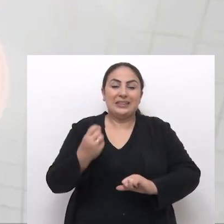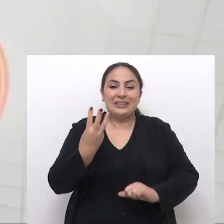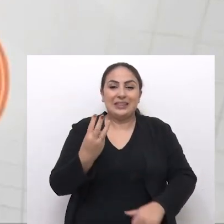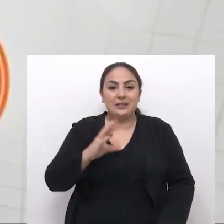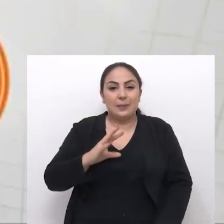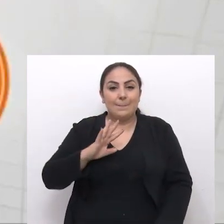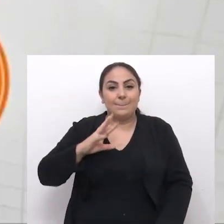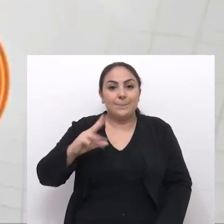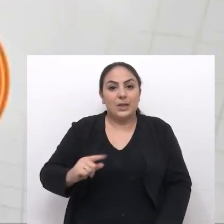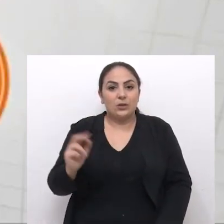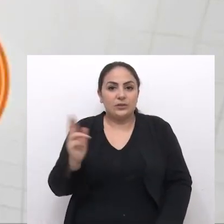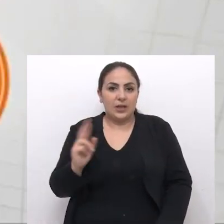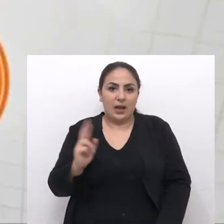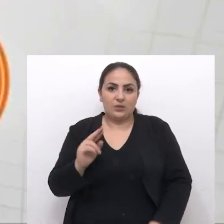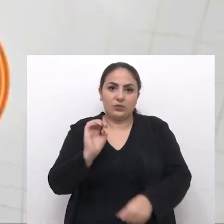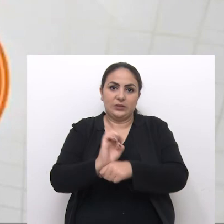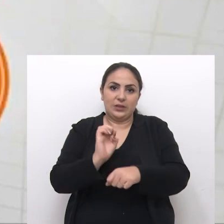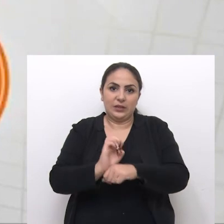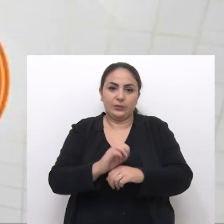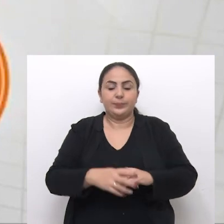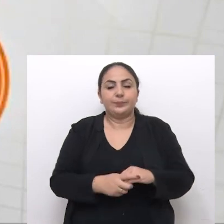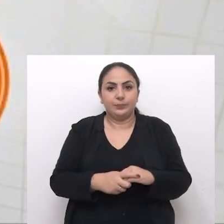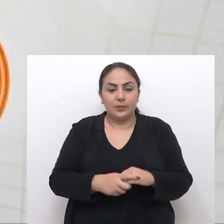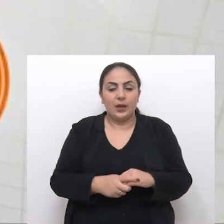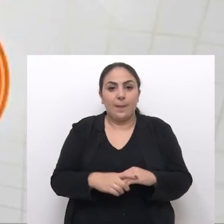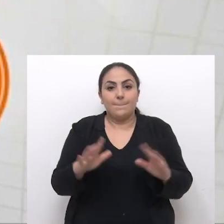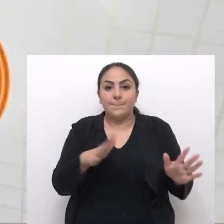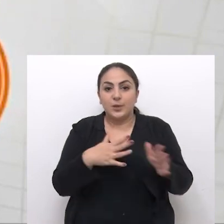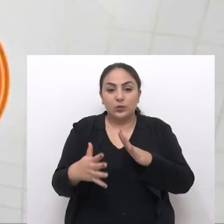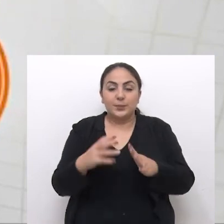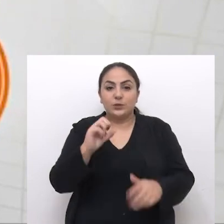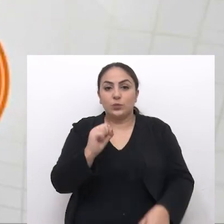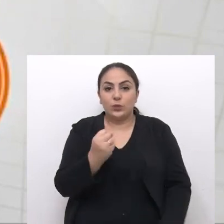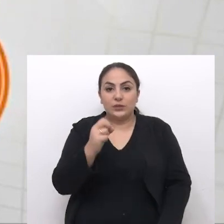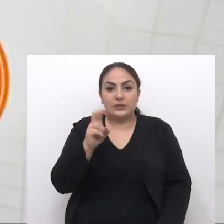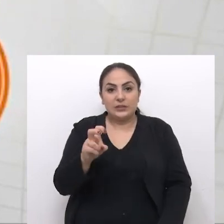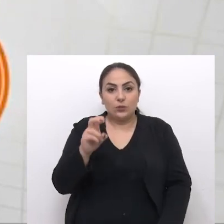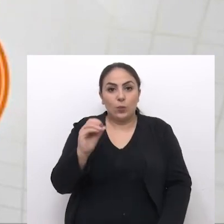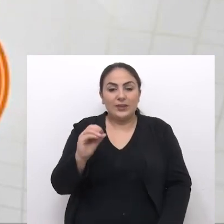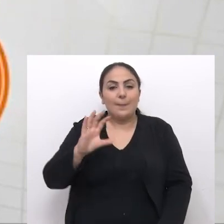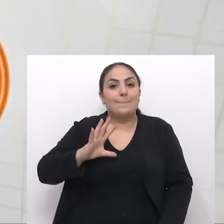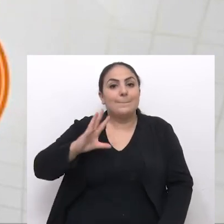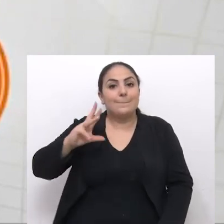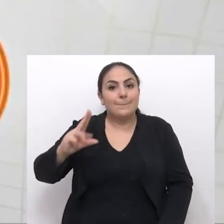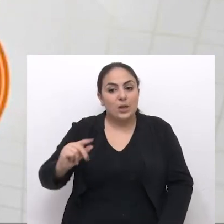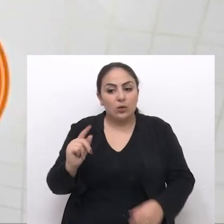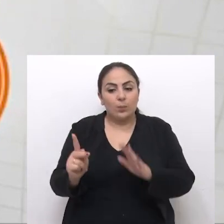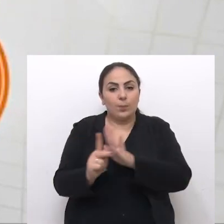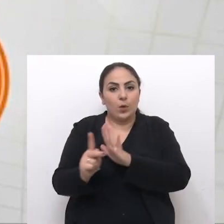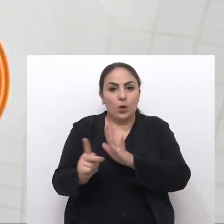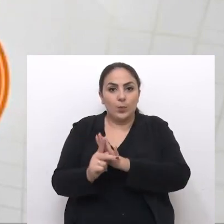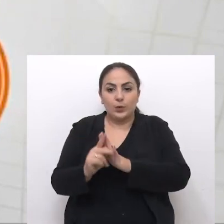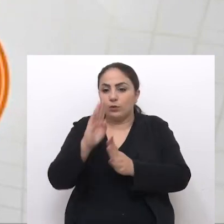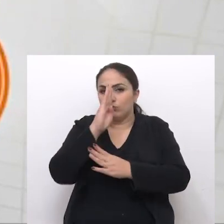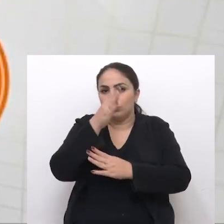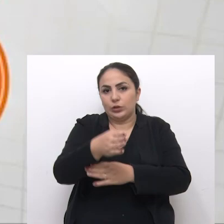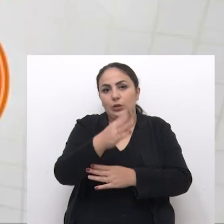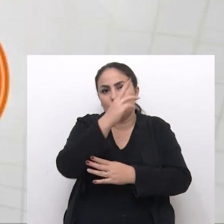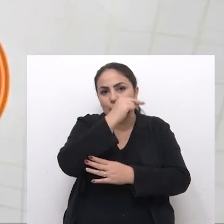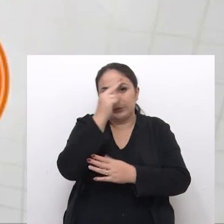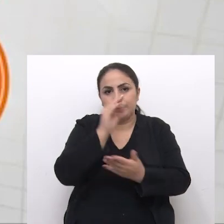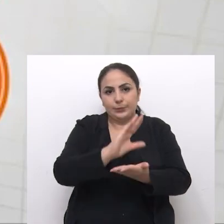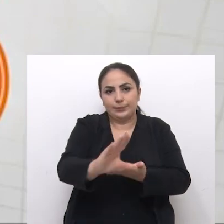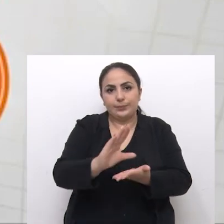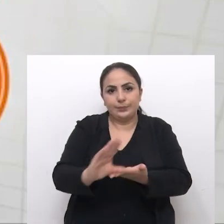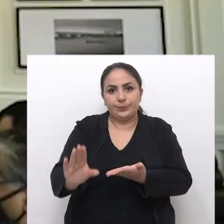3 bilhões de reais ao Estado no próximo ano, sendo que cerca de 850 milhões é a parte que iria